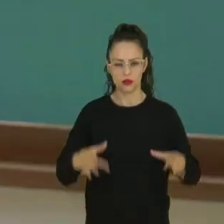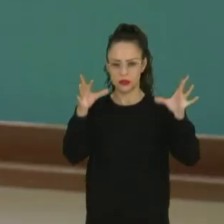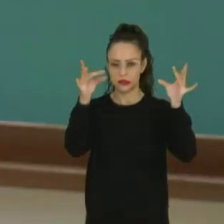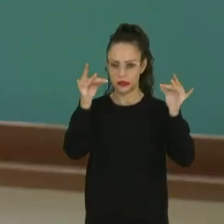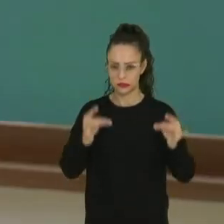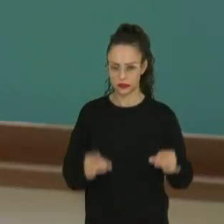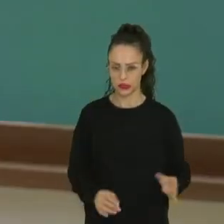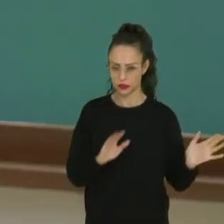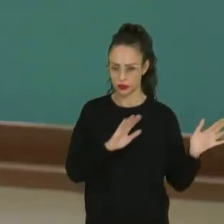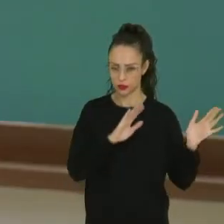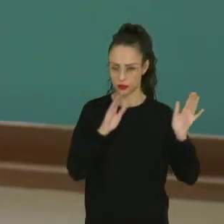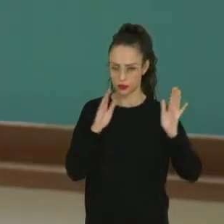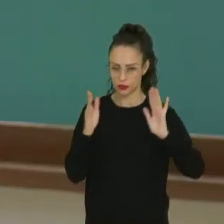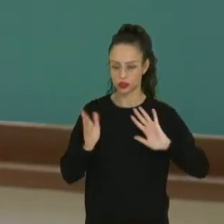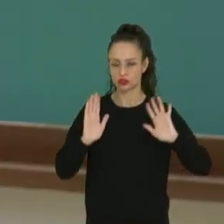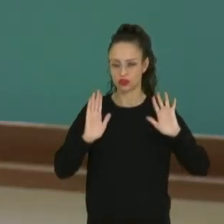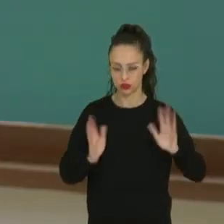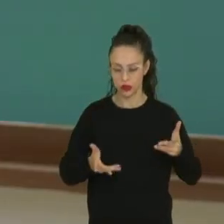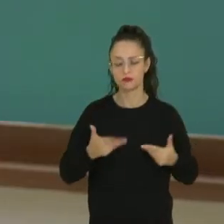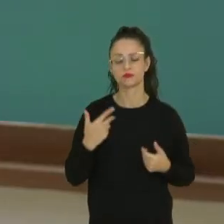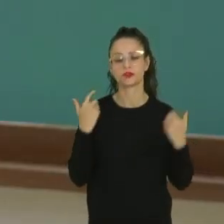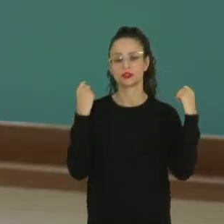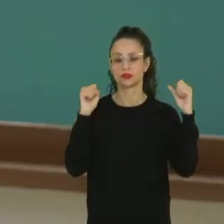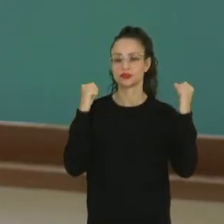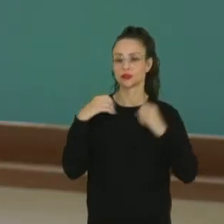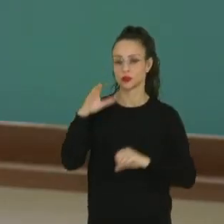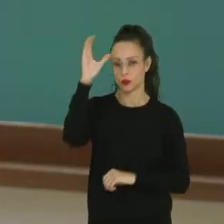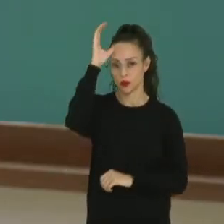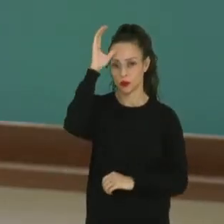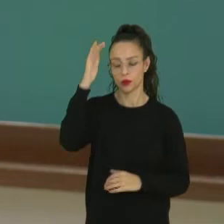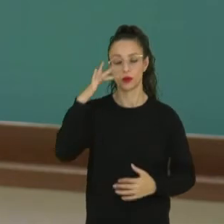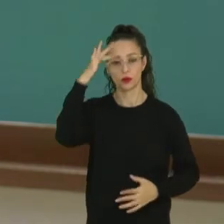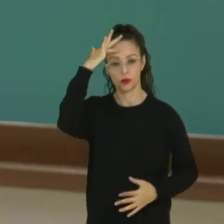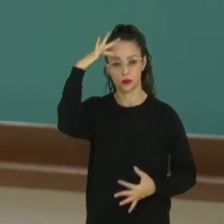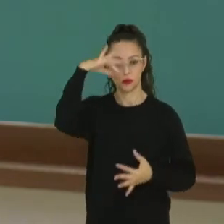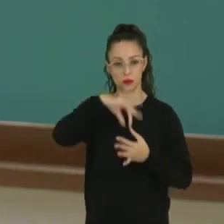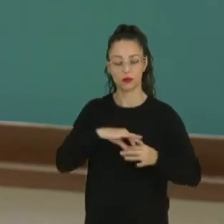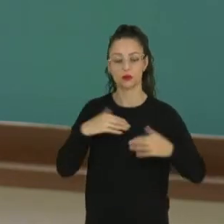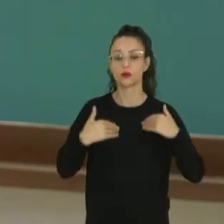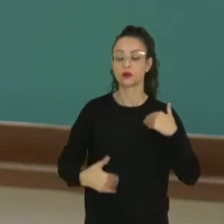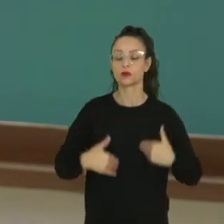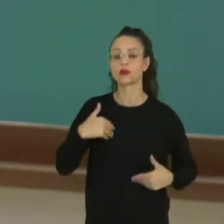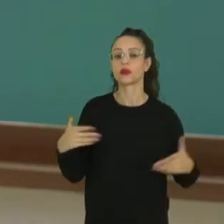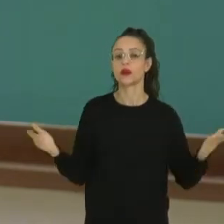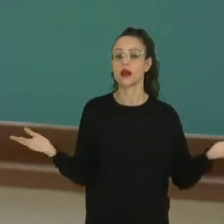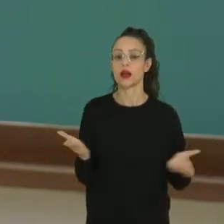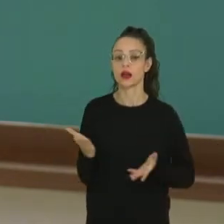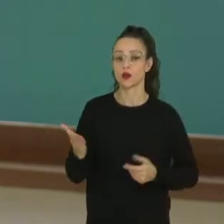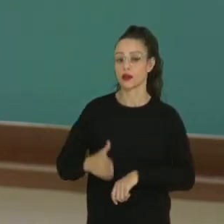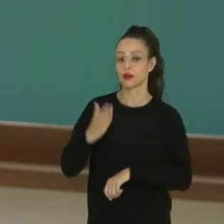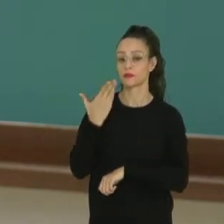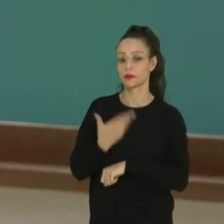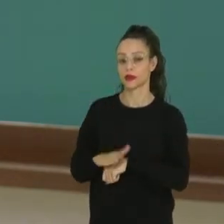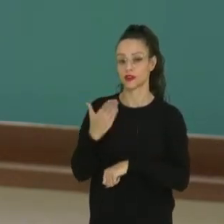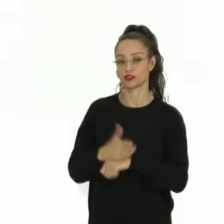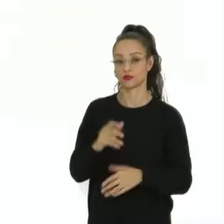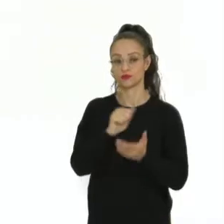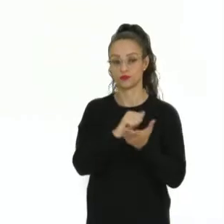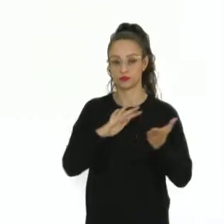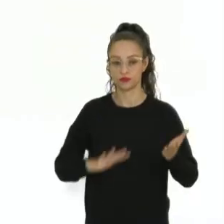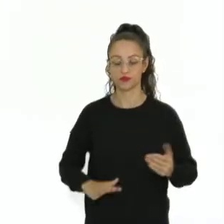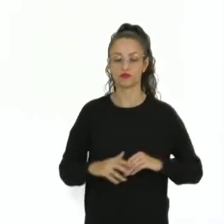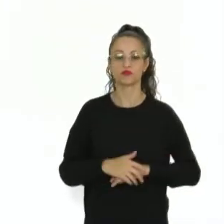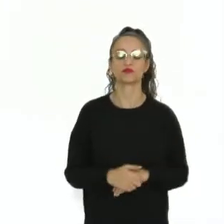até este momento sobre a ginástica de conscientização corporal, chegou a hora da gente praticar um